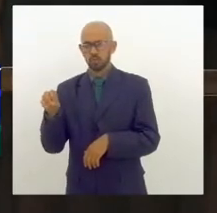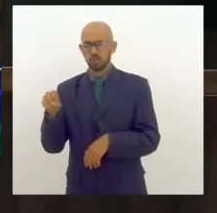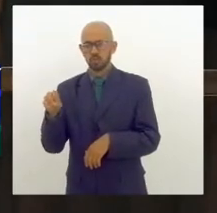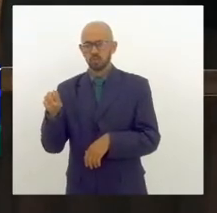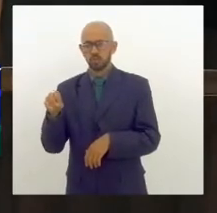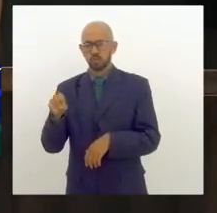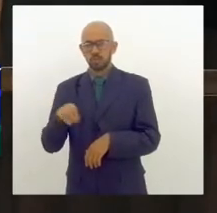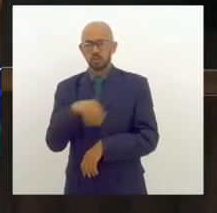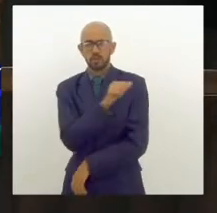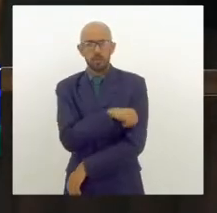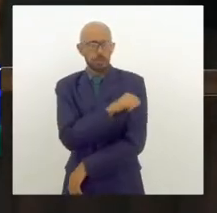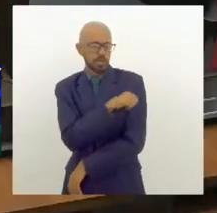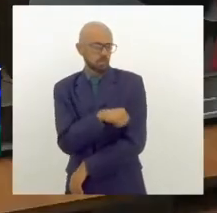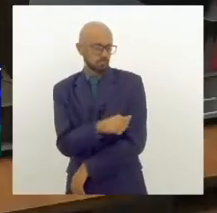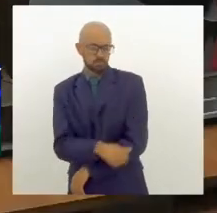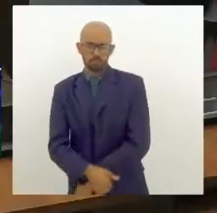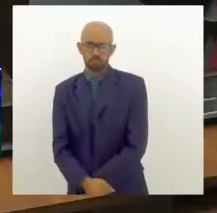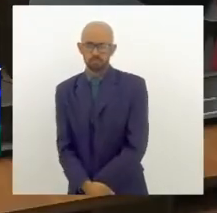Deputada enfermeira Rejane.